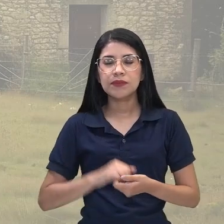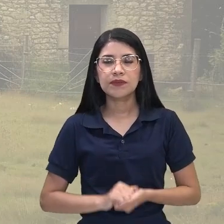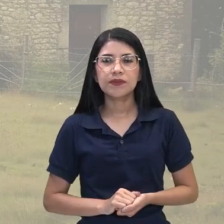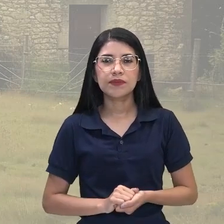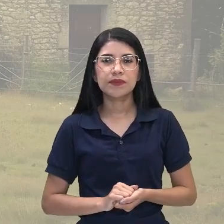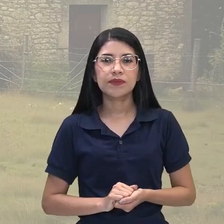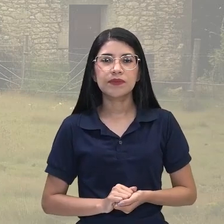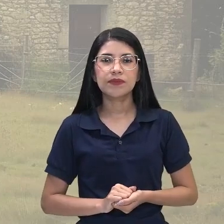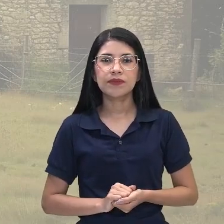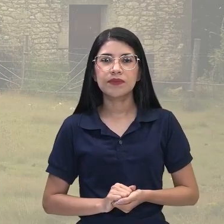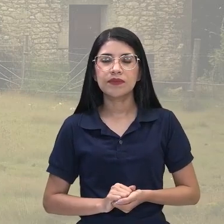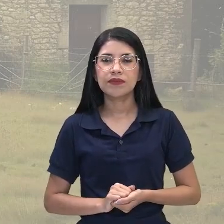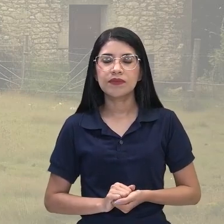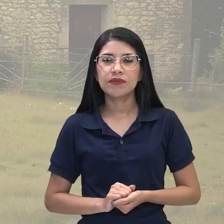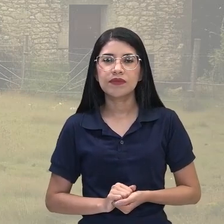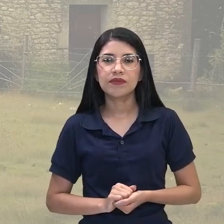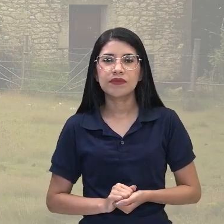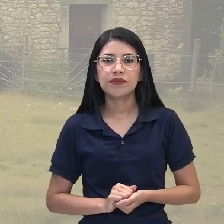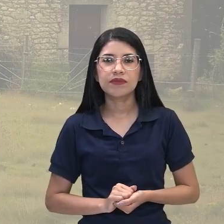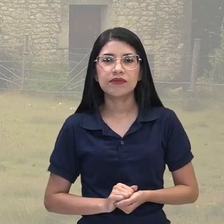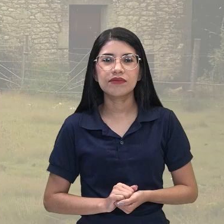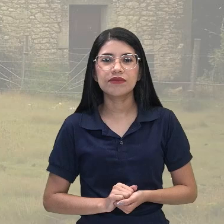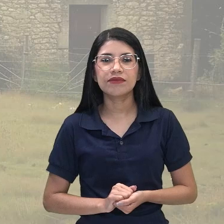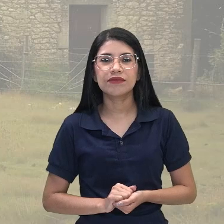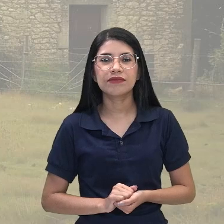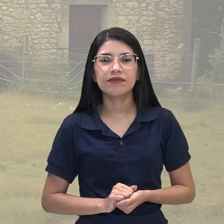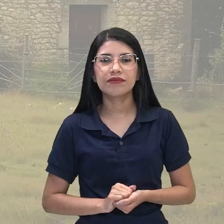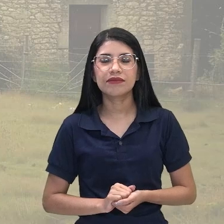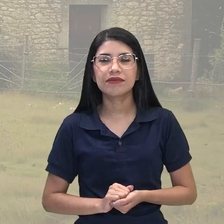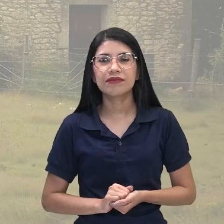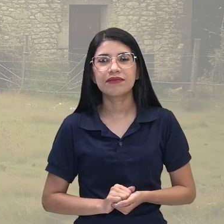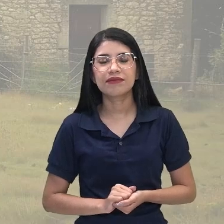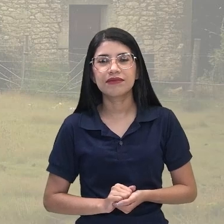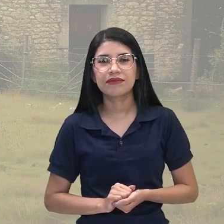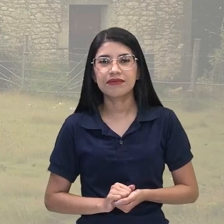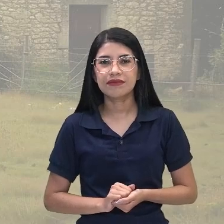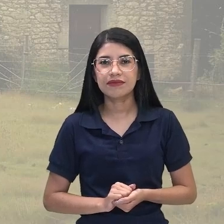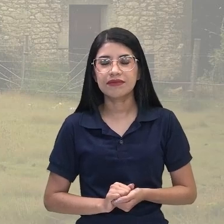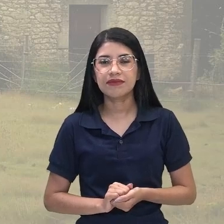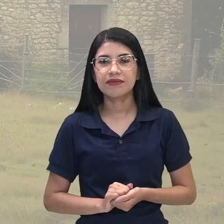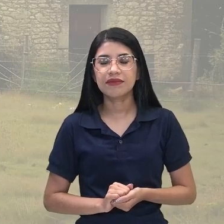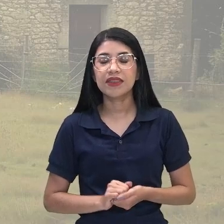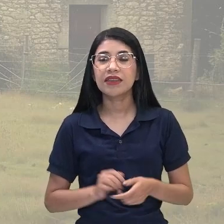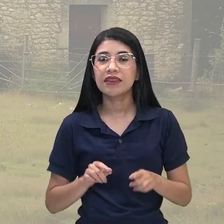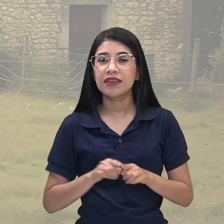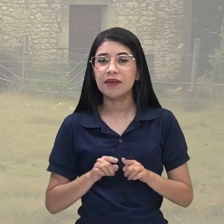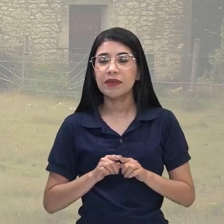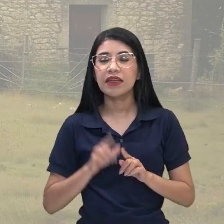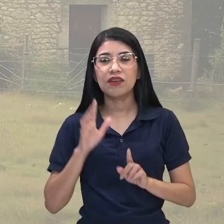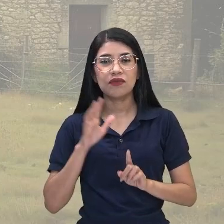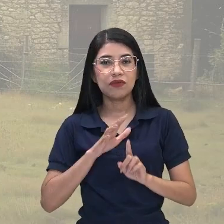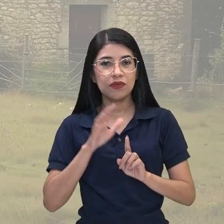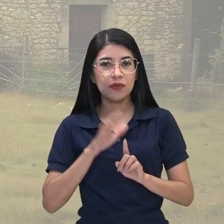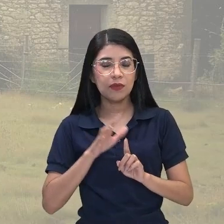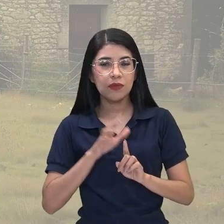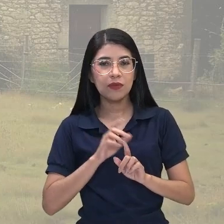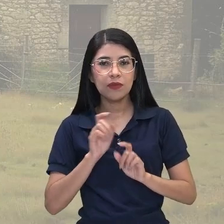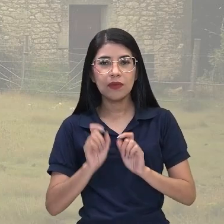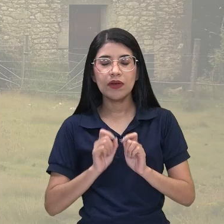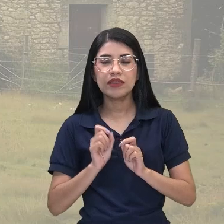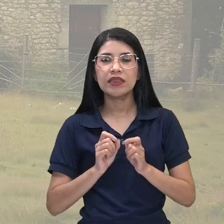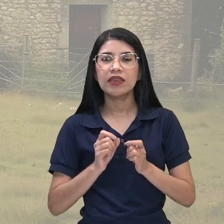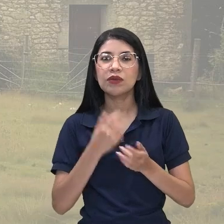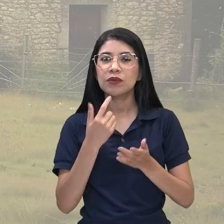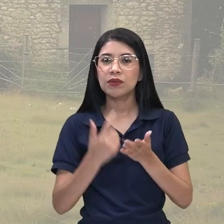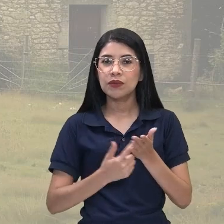estava, acontecendo no mundo e no Brasil vai refletir diretamente nas